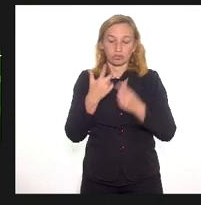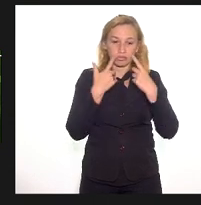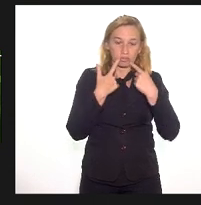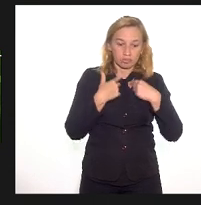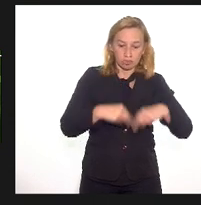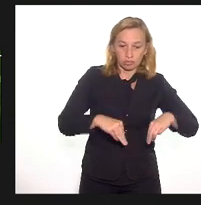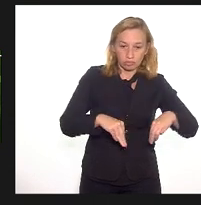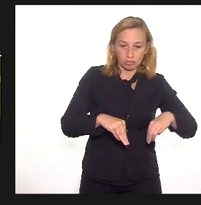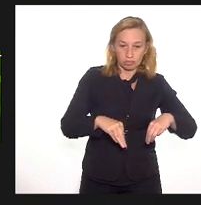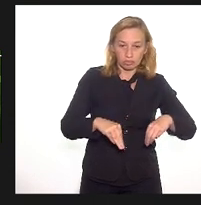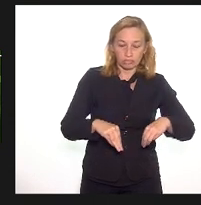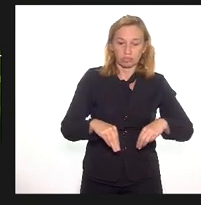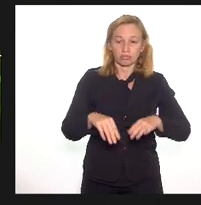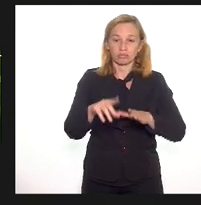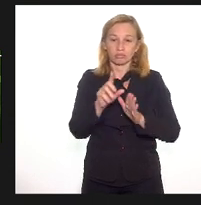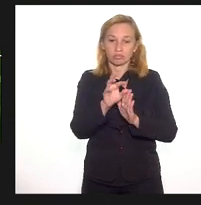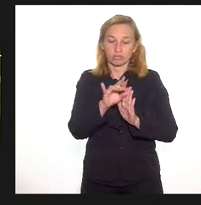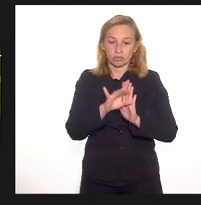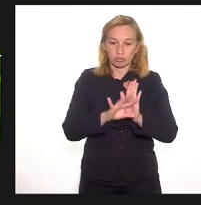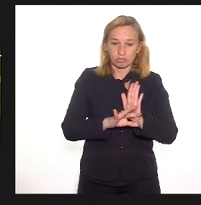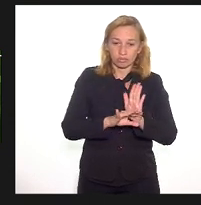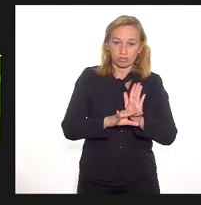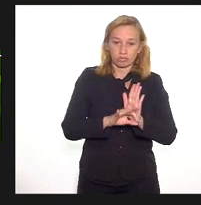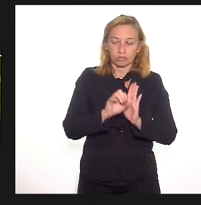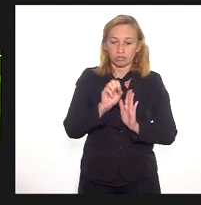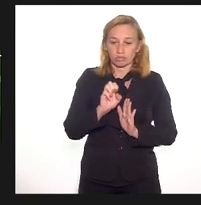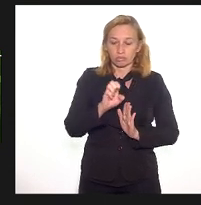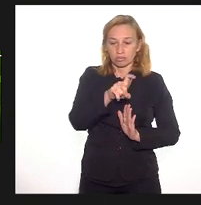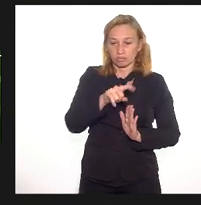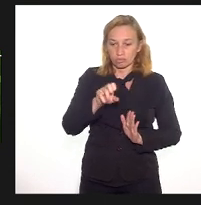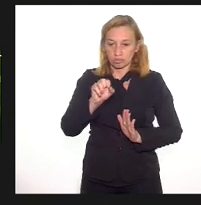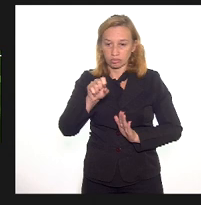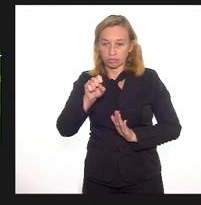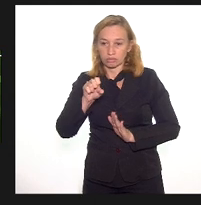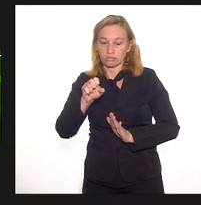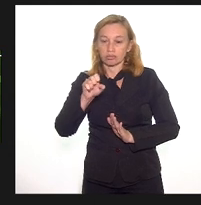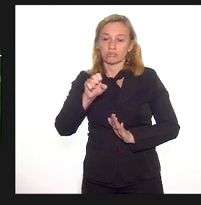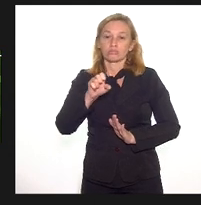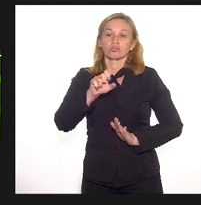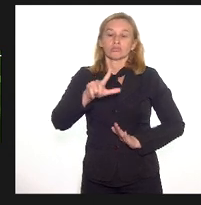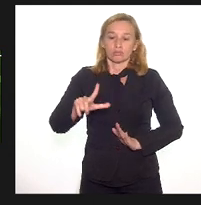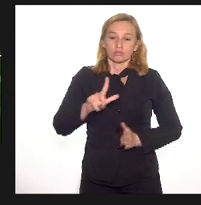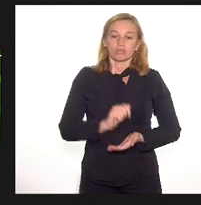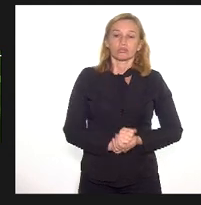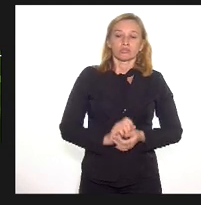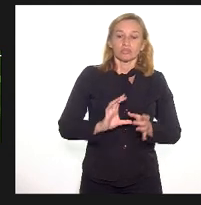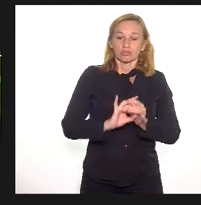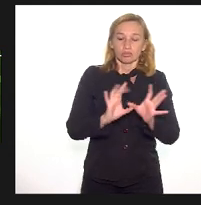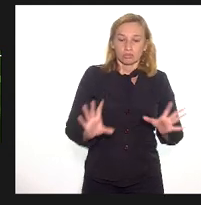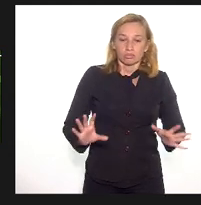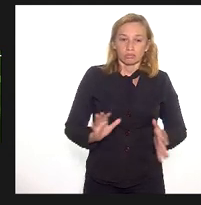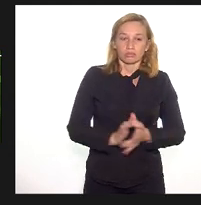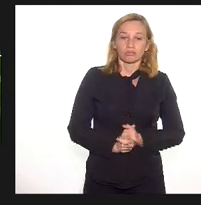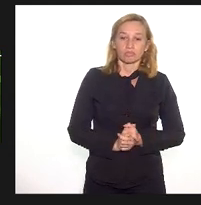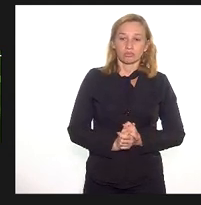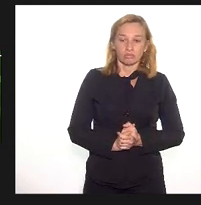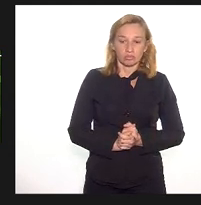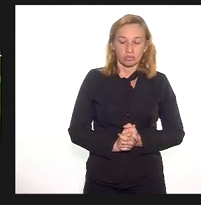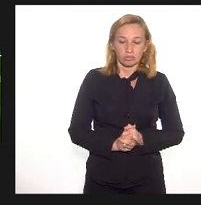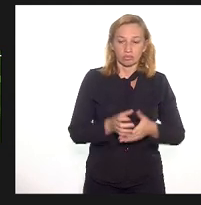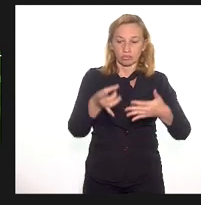em planilha Excel, num primeiro momento, vou falar um pouco mais sobre isso, que permite um drill down,